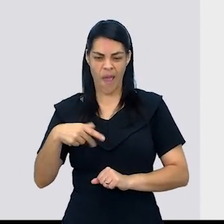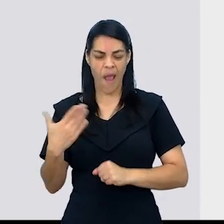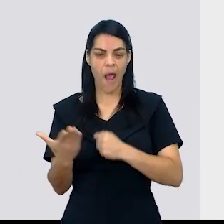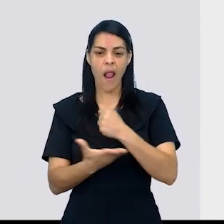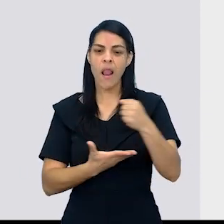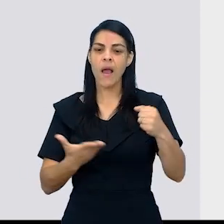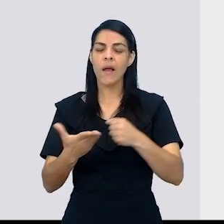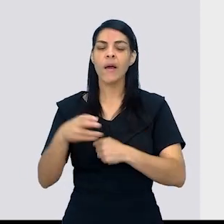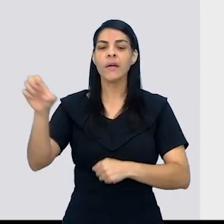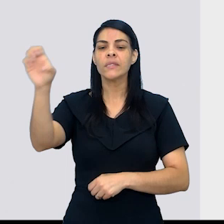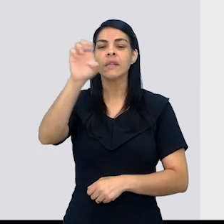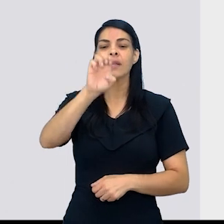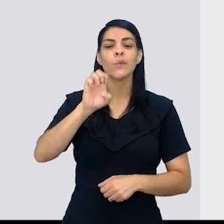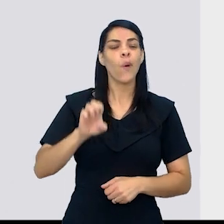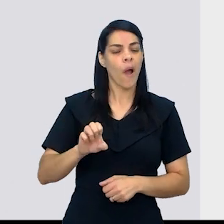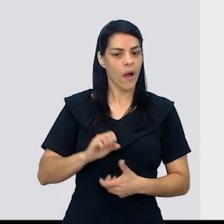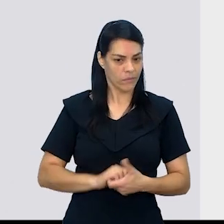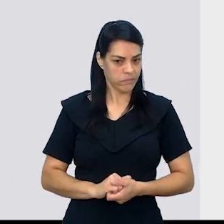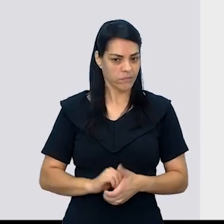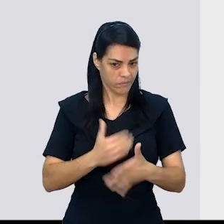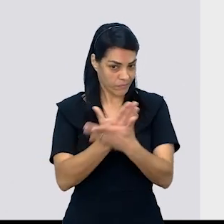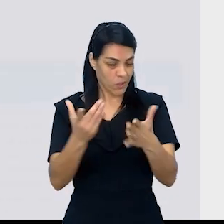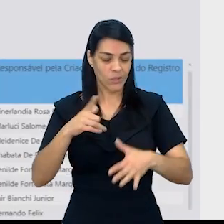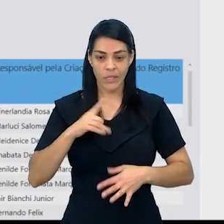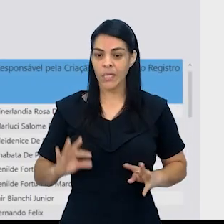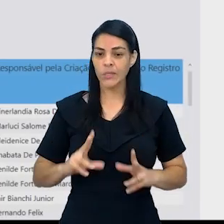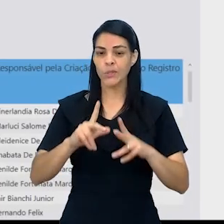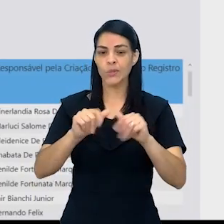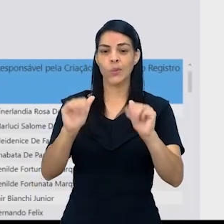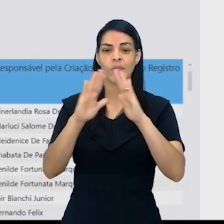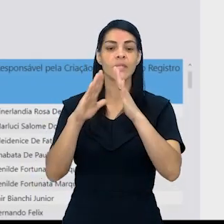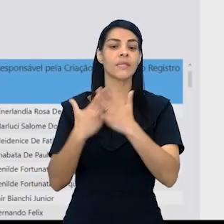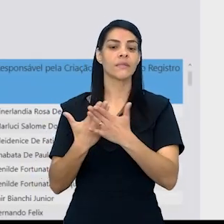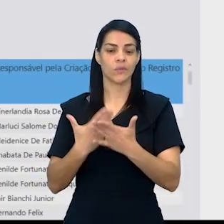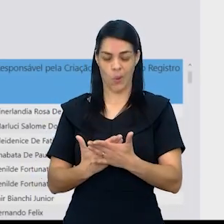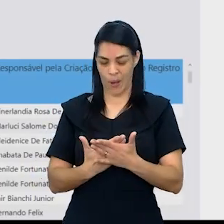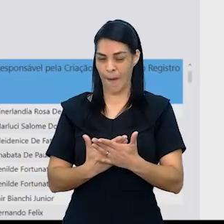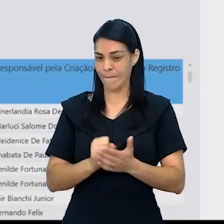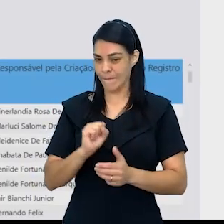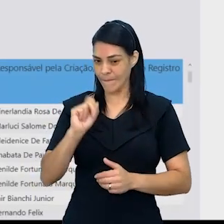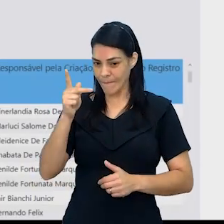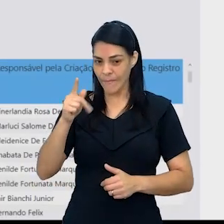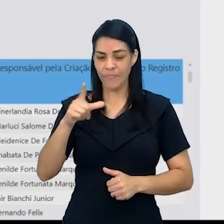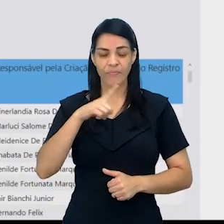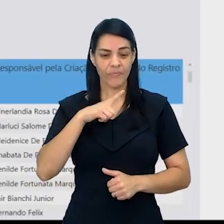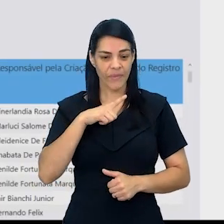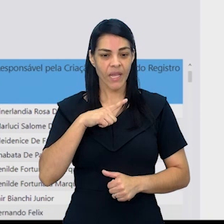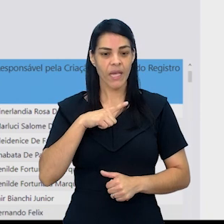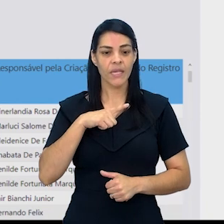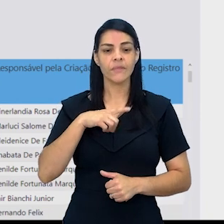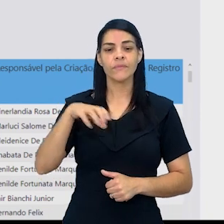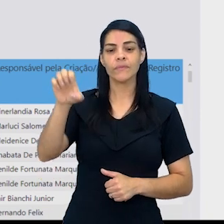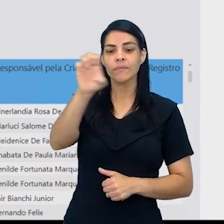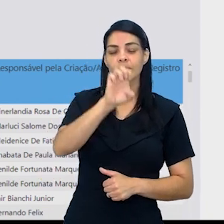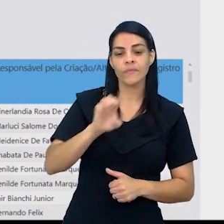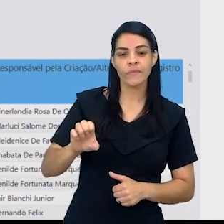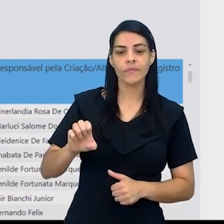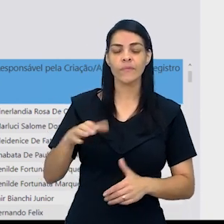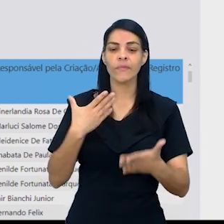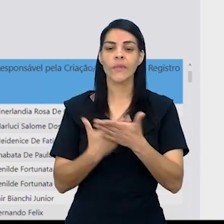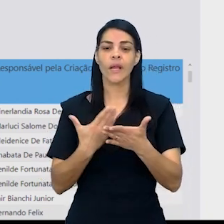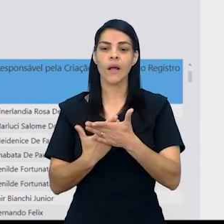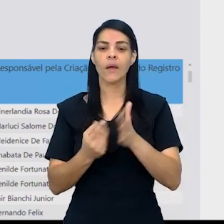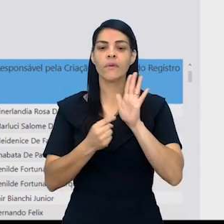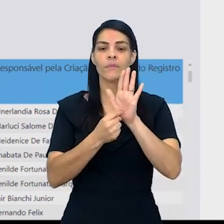Estadual Então a gente tem aí de todas as escolas né então eu tenho aí de nível Estadual então se eu for aulas vai